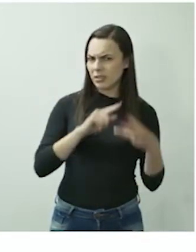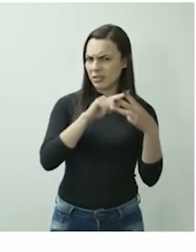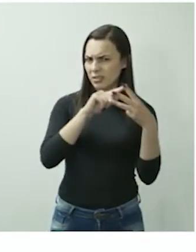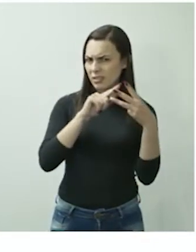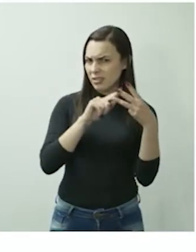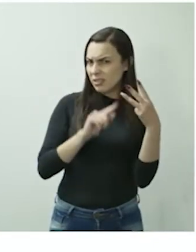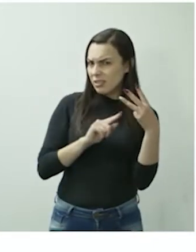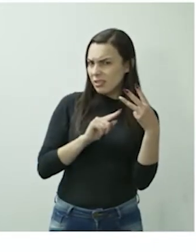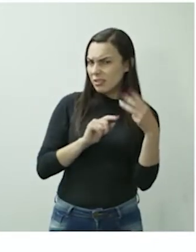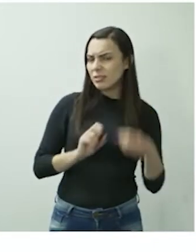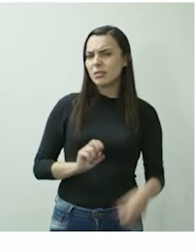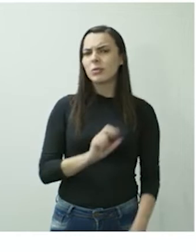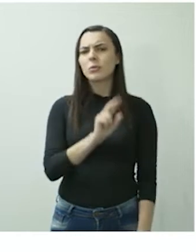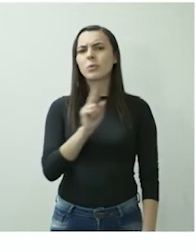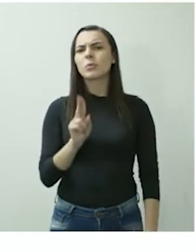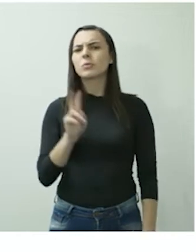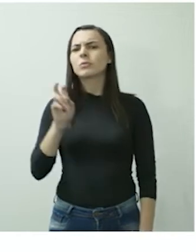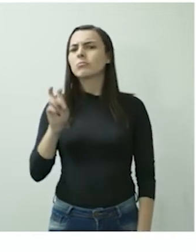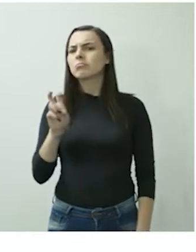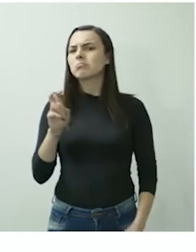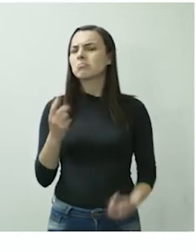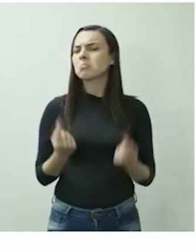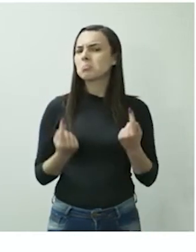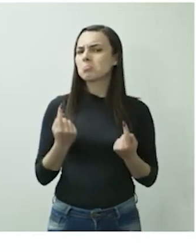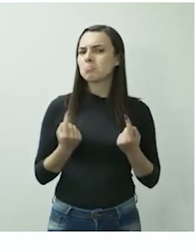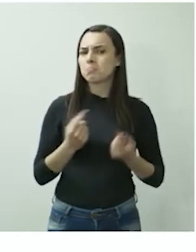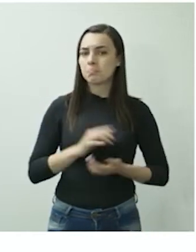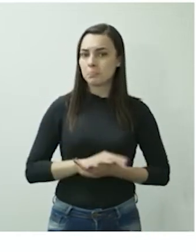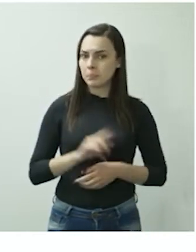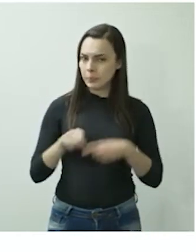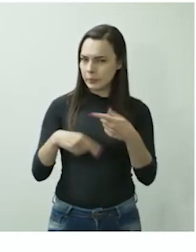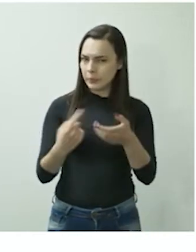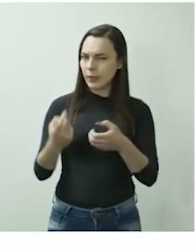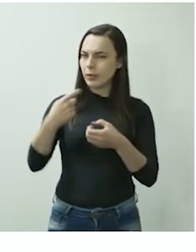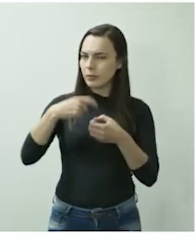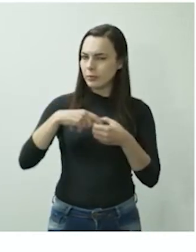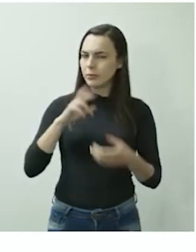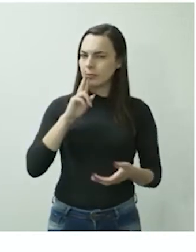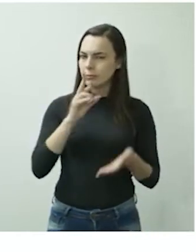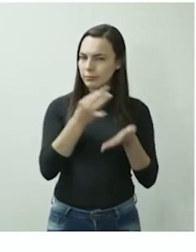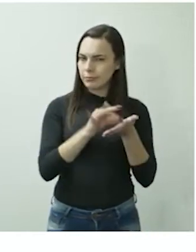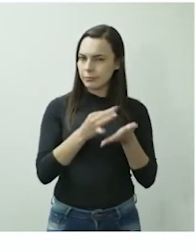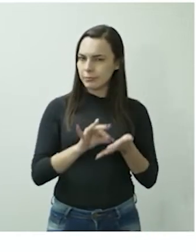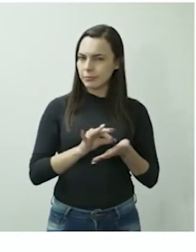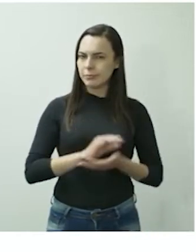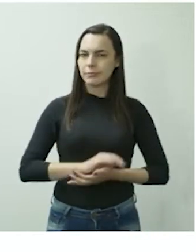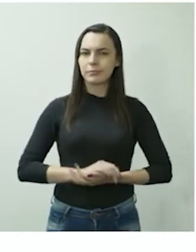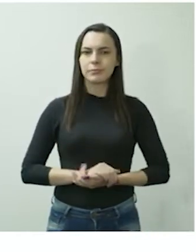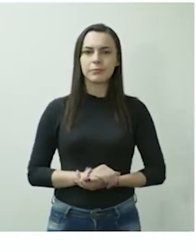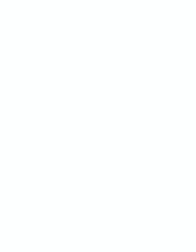chapéus aparecendo aí ou são 5? Eu já volto com a resposta.